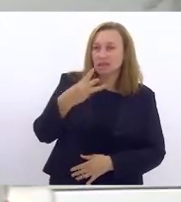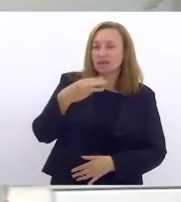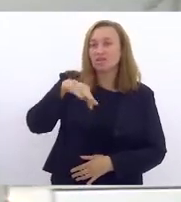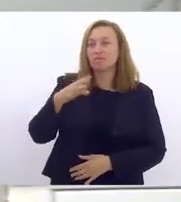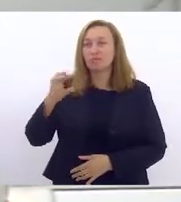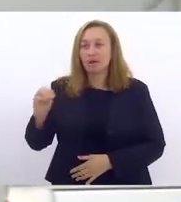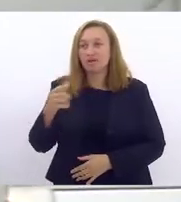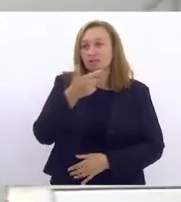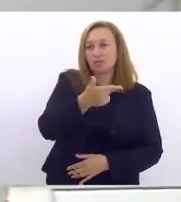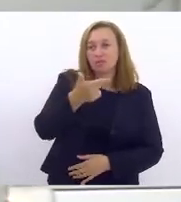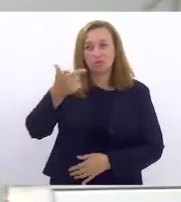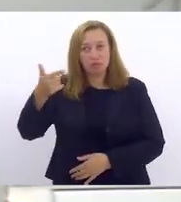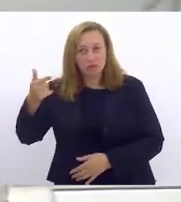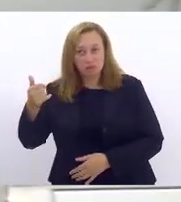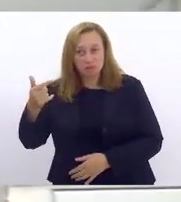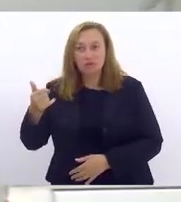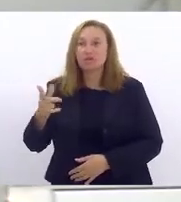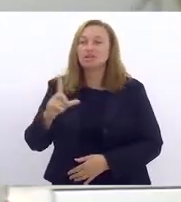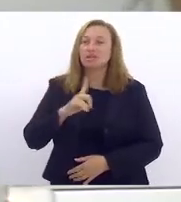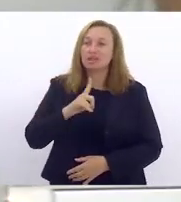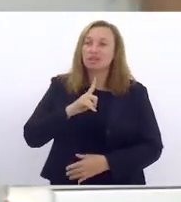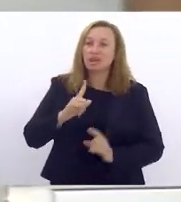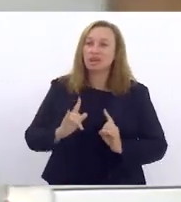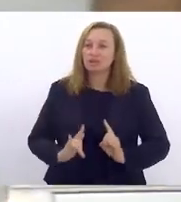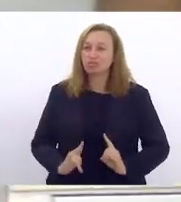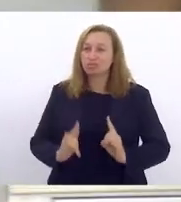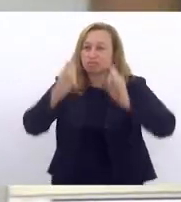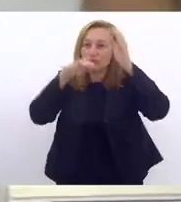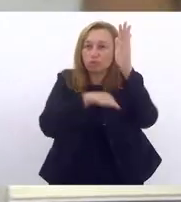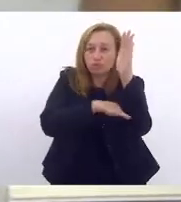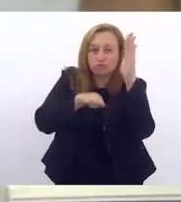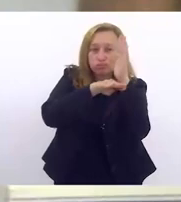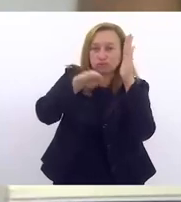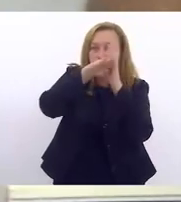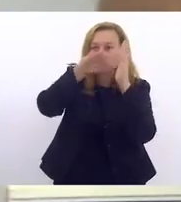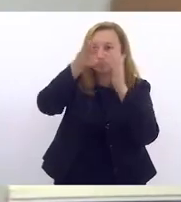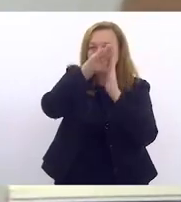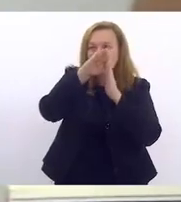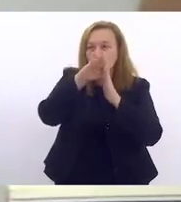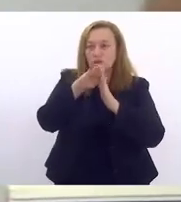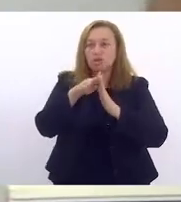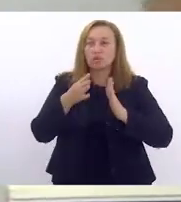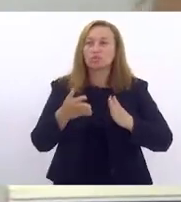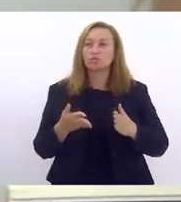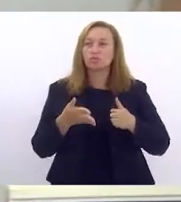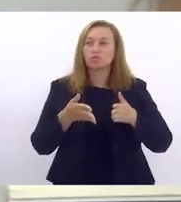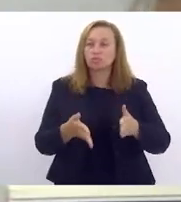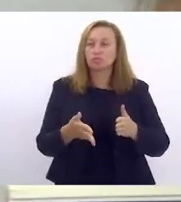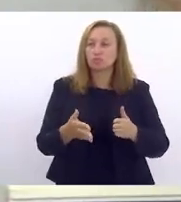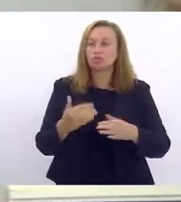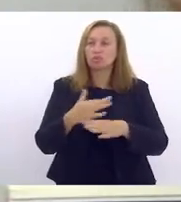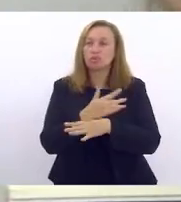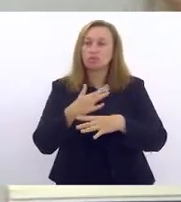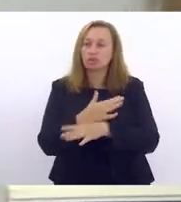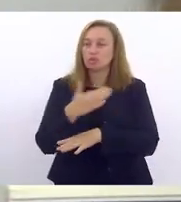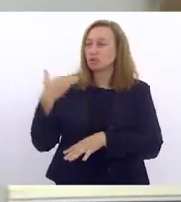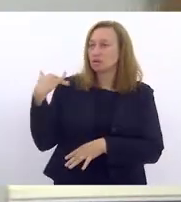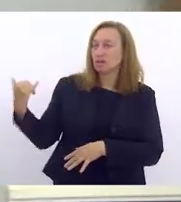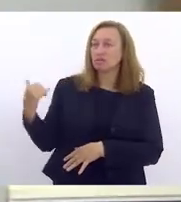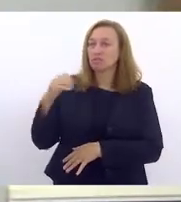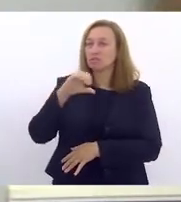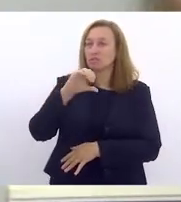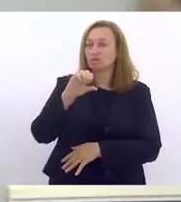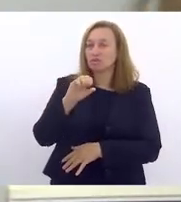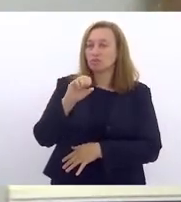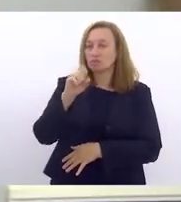de 2012, que tem 4 andares, fica no centro do Rio de Janeiro, do lado do Souza Guiar,